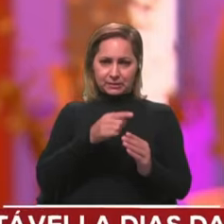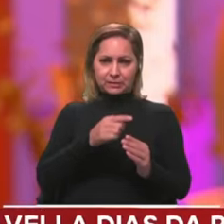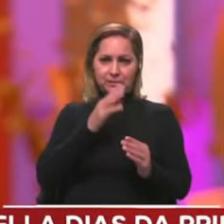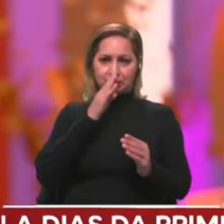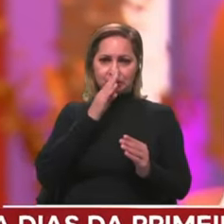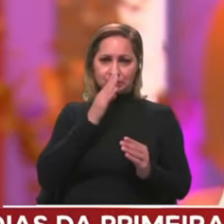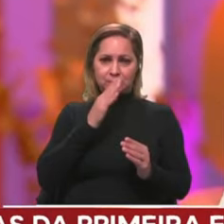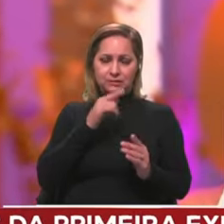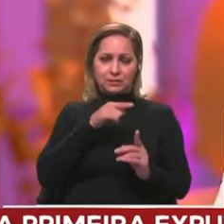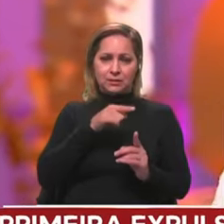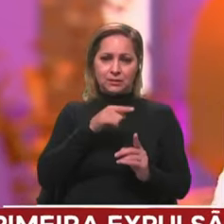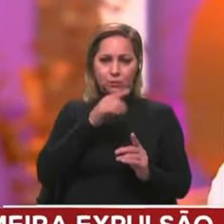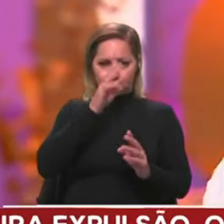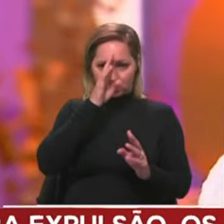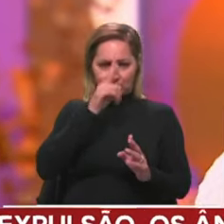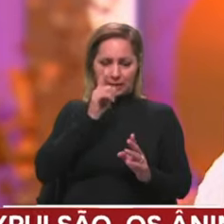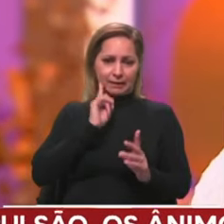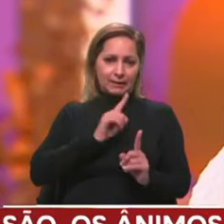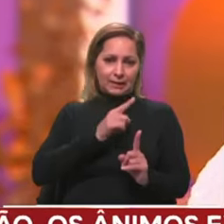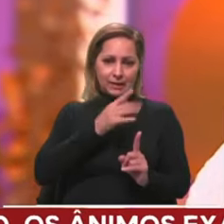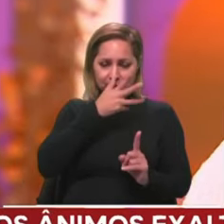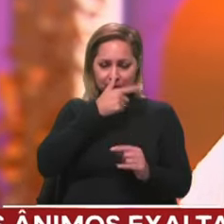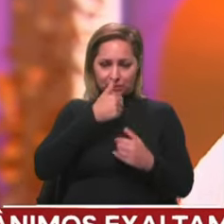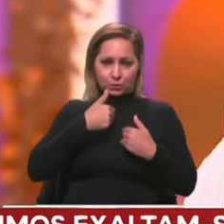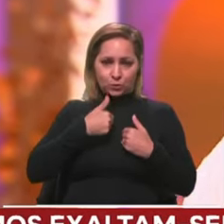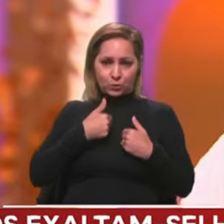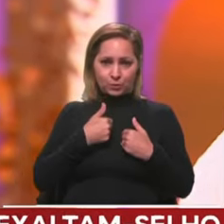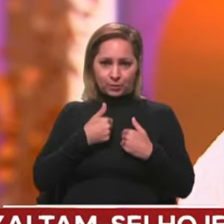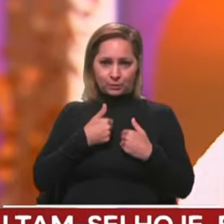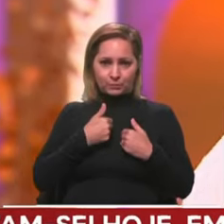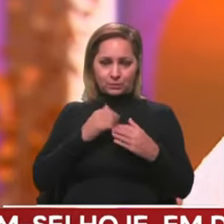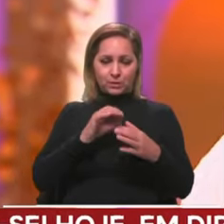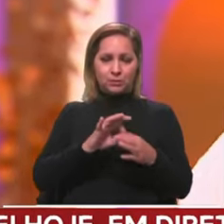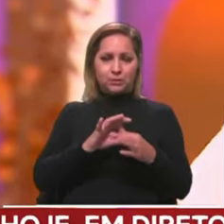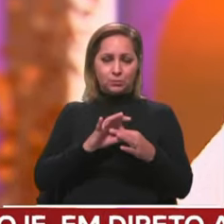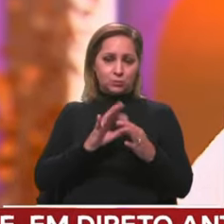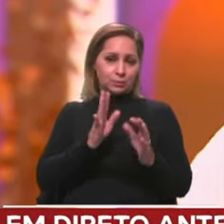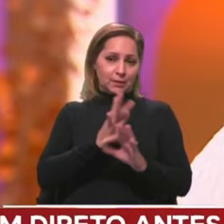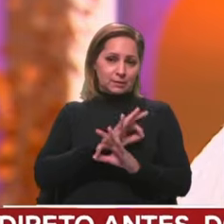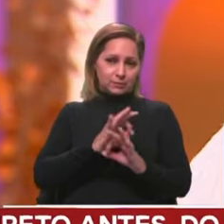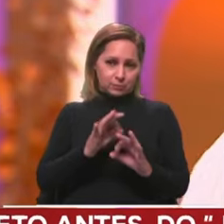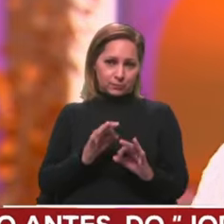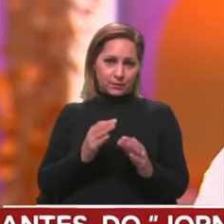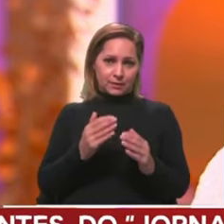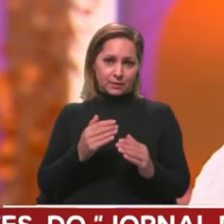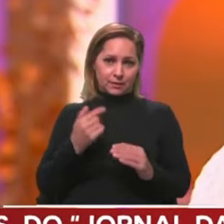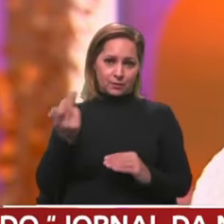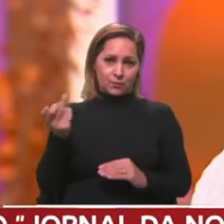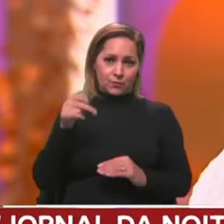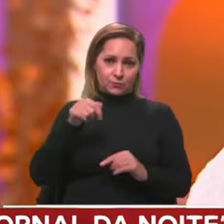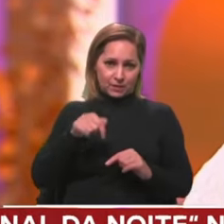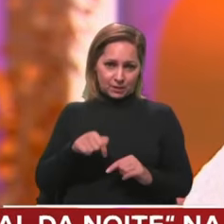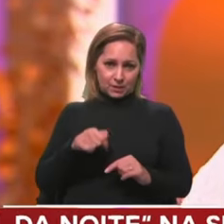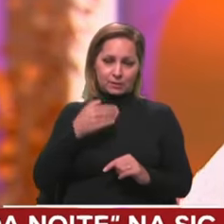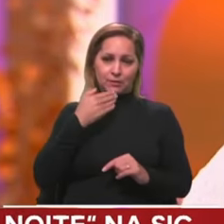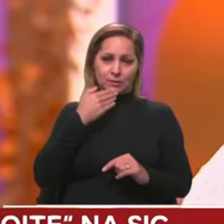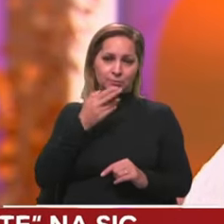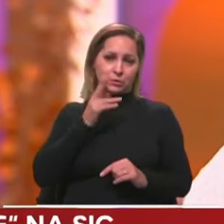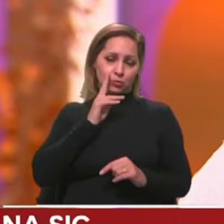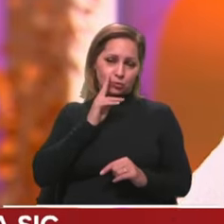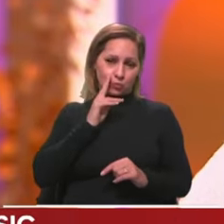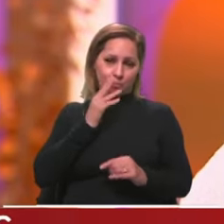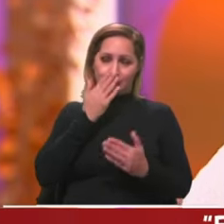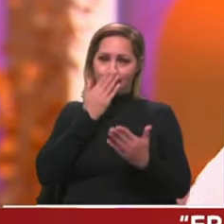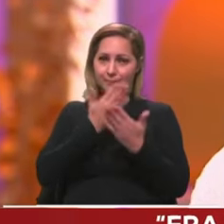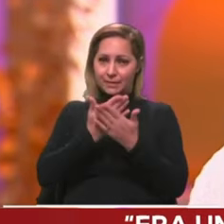ela sepre que ela ficou muito triste comigo e e nós tínhamos uma relação perfeita e e vim cá hoje e chamei a cá hoje para lhe pedir desculpa perante